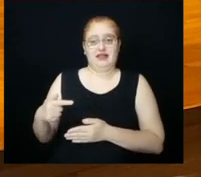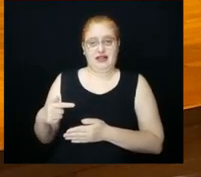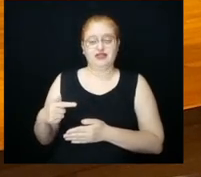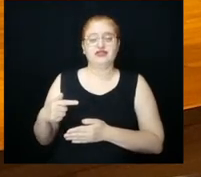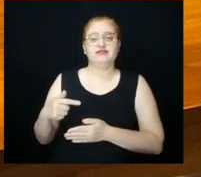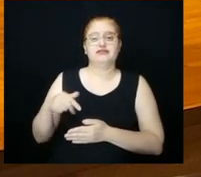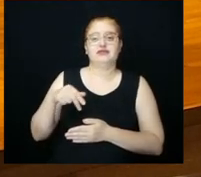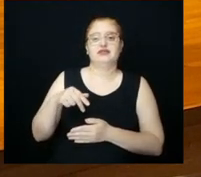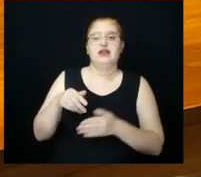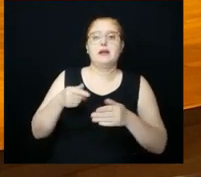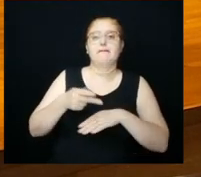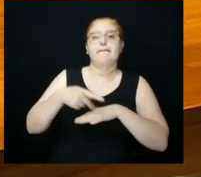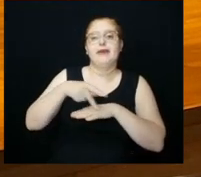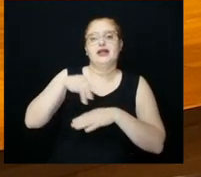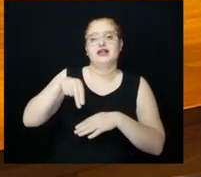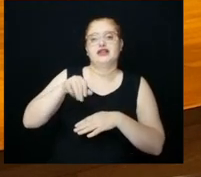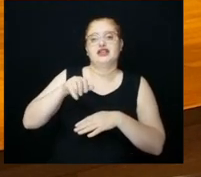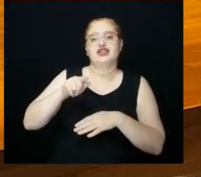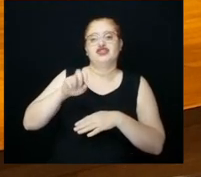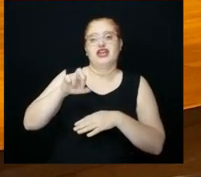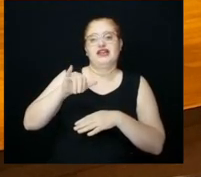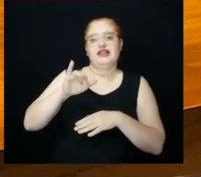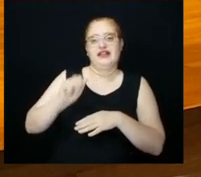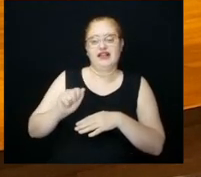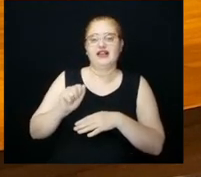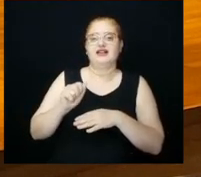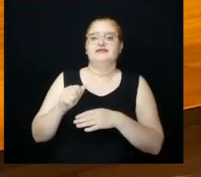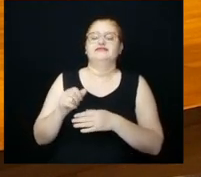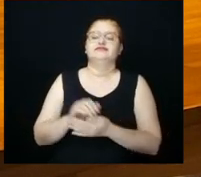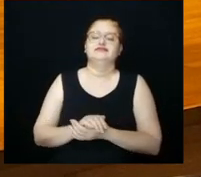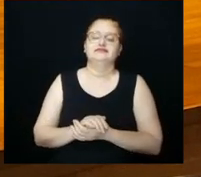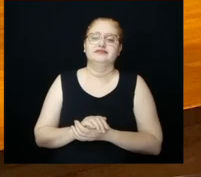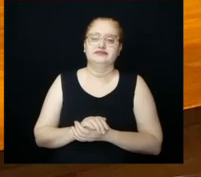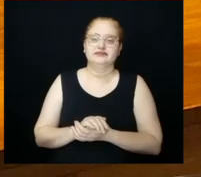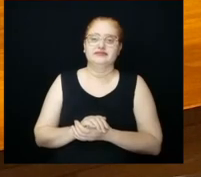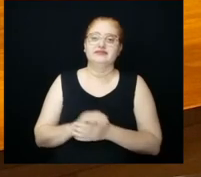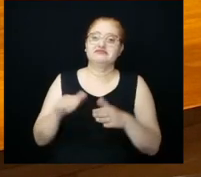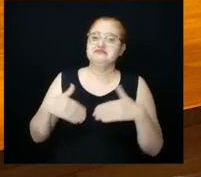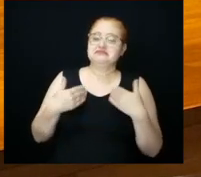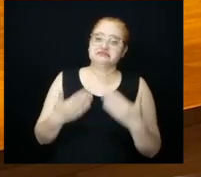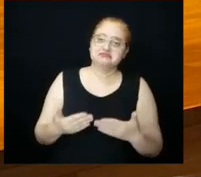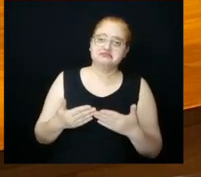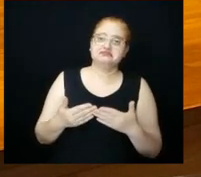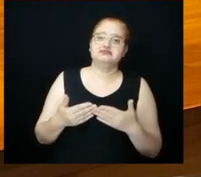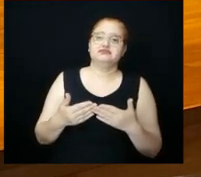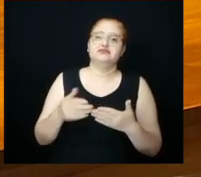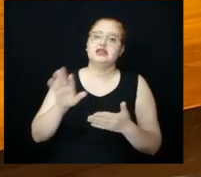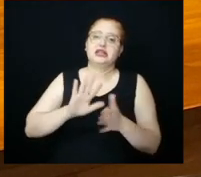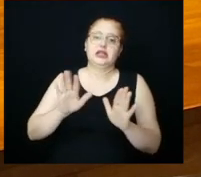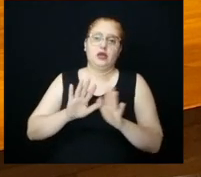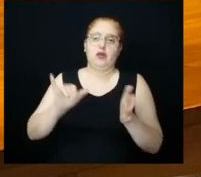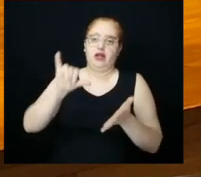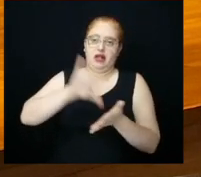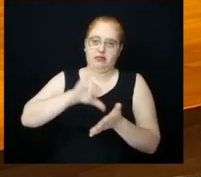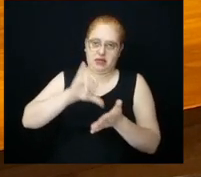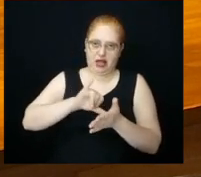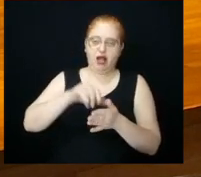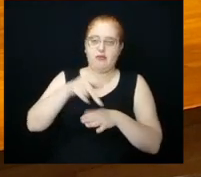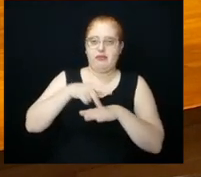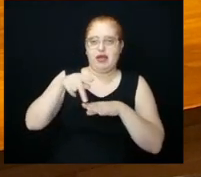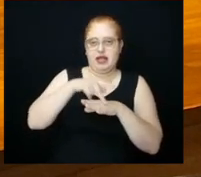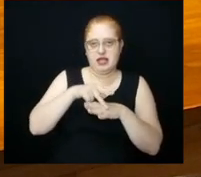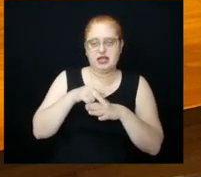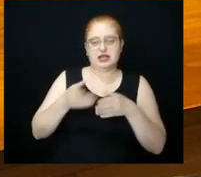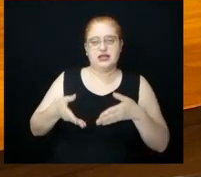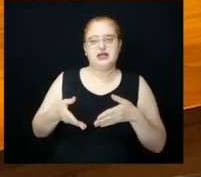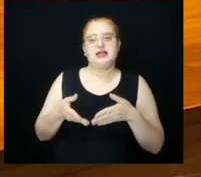1977 na Nigéria, numa cidade chamada Enugu. Então não foi na capital. Ela cresceu depois numa outra cidade